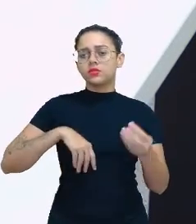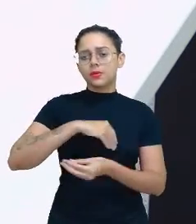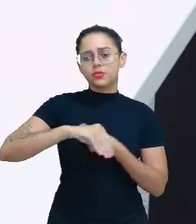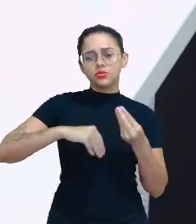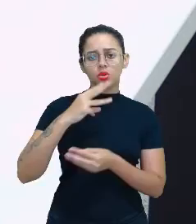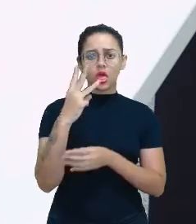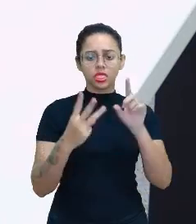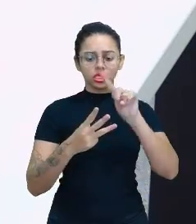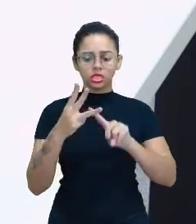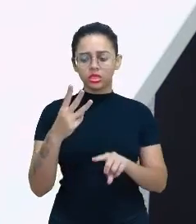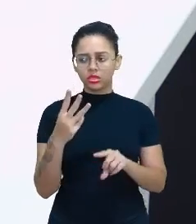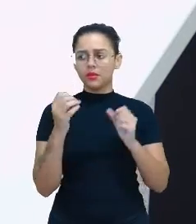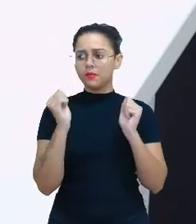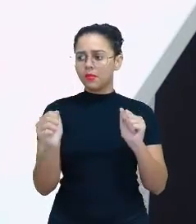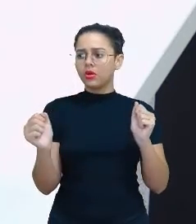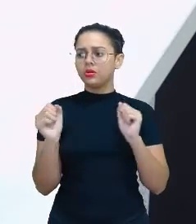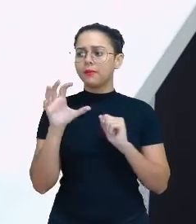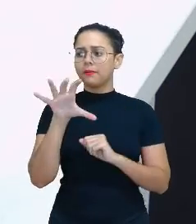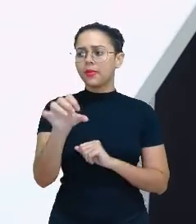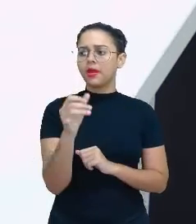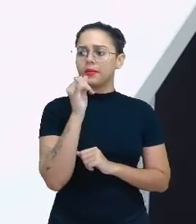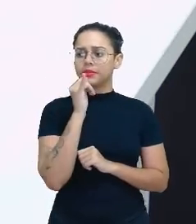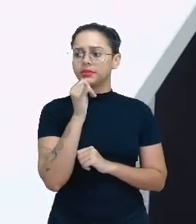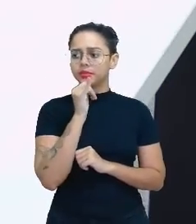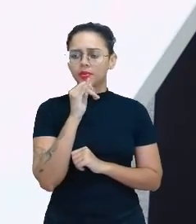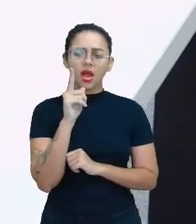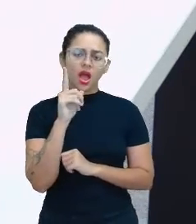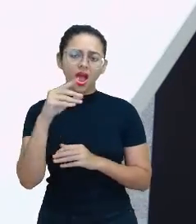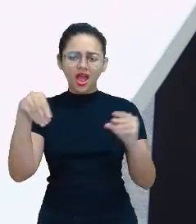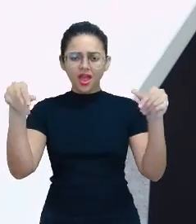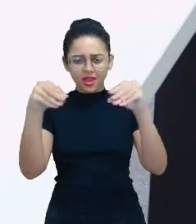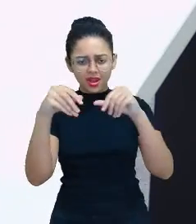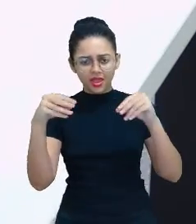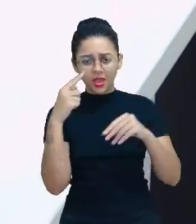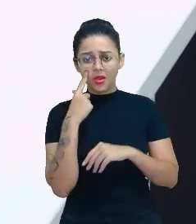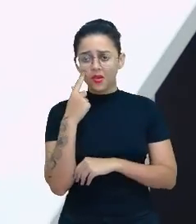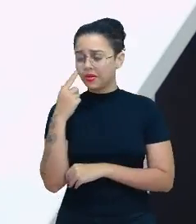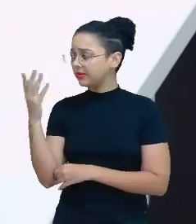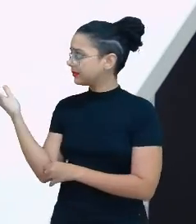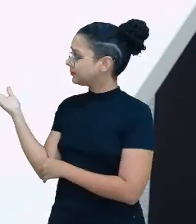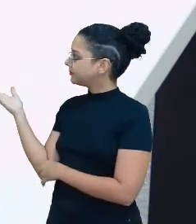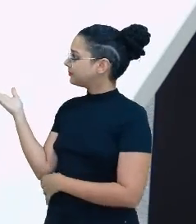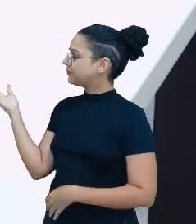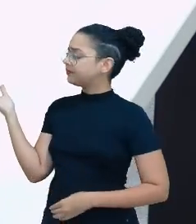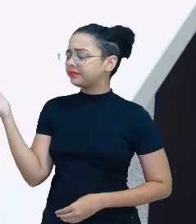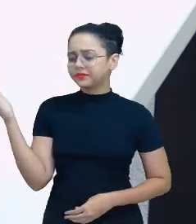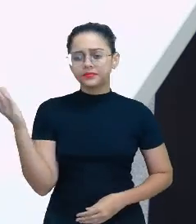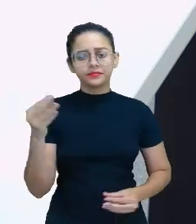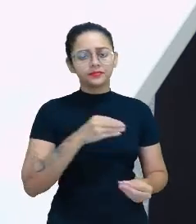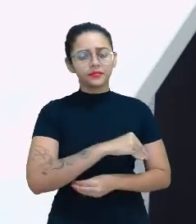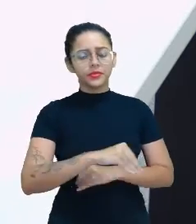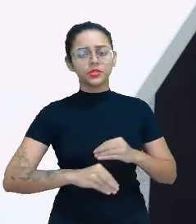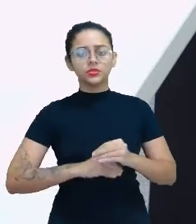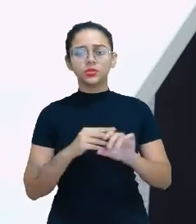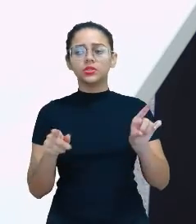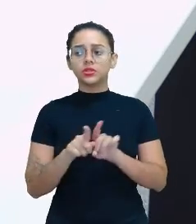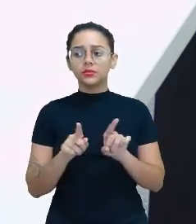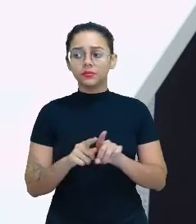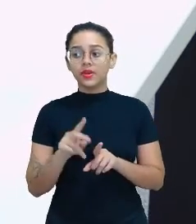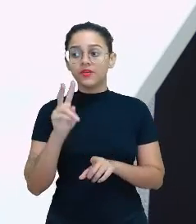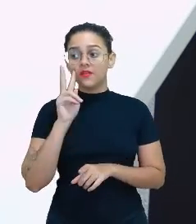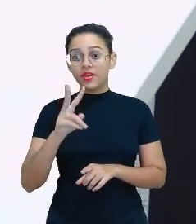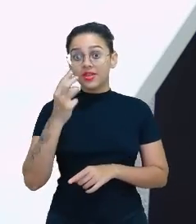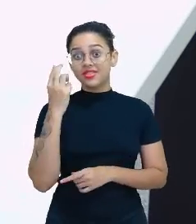trifásica a gente pode pegar pessoal tanto areia um potinho de areia misturar aqui e aí a gente vai ver